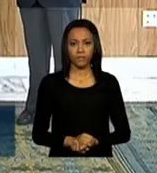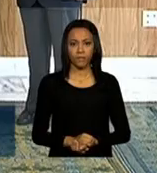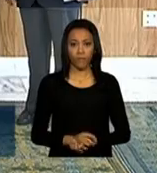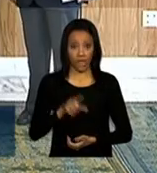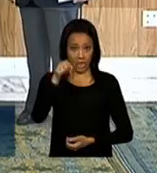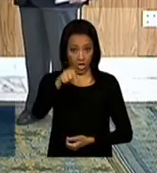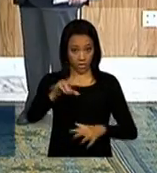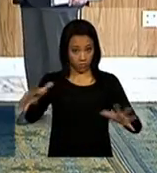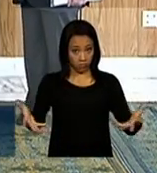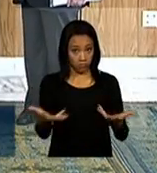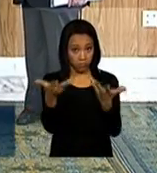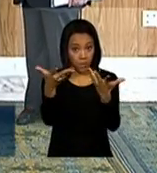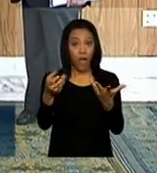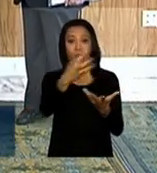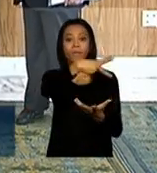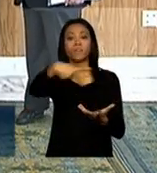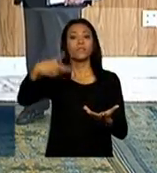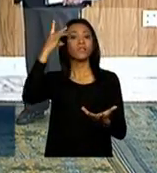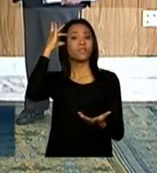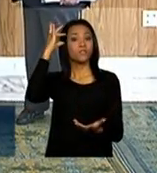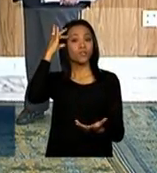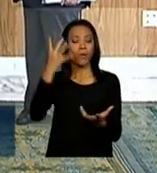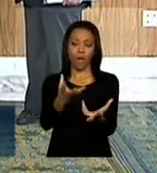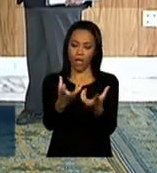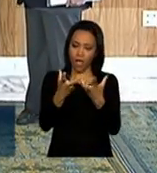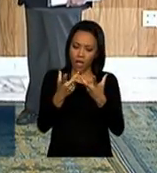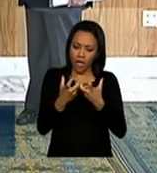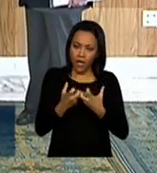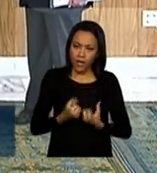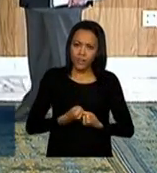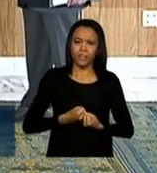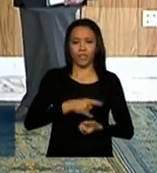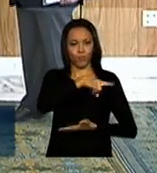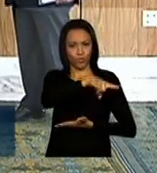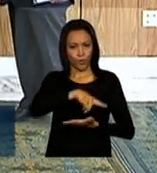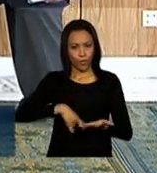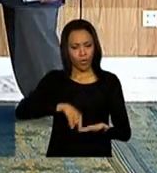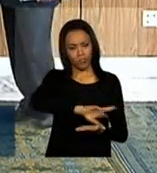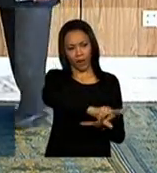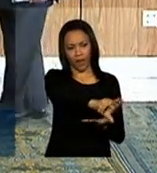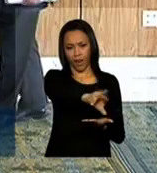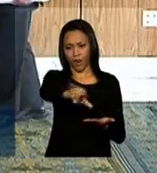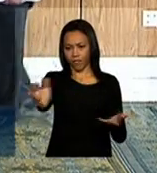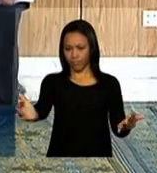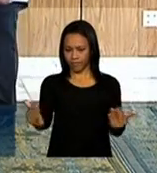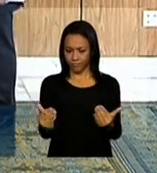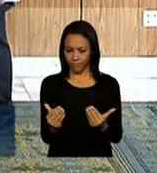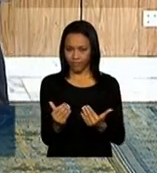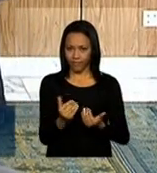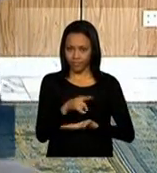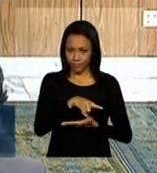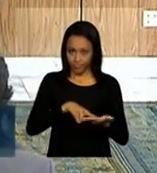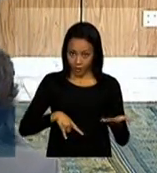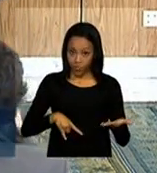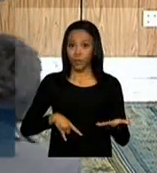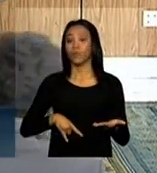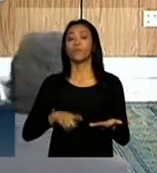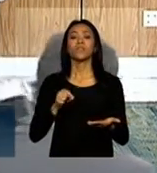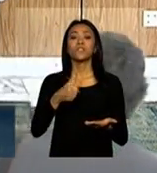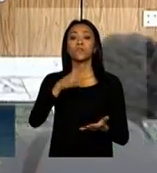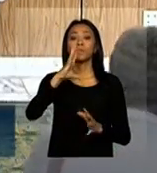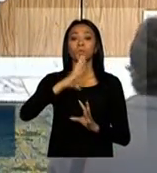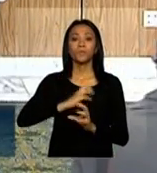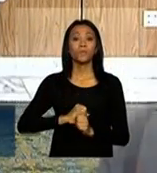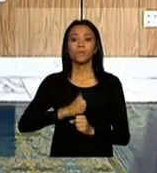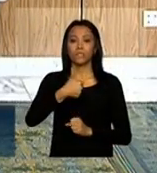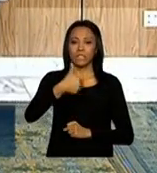Nessa cerimônia, a presidenta Dilma Rousseff recebe as cartas credenciais de embaixadores estrangeiros de